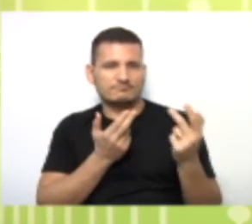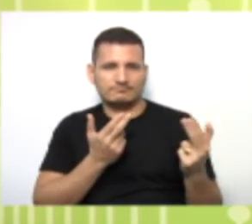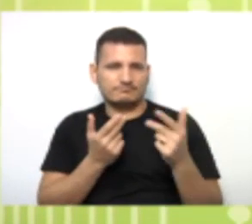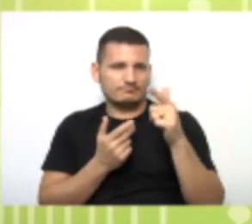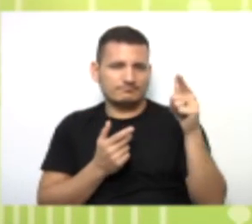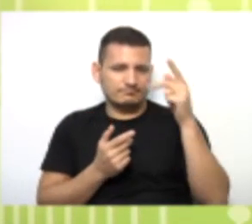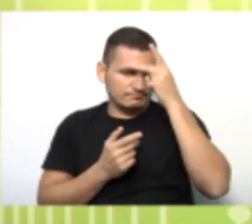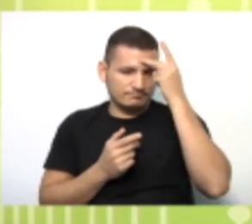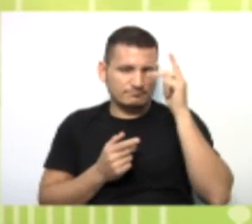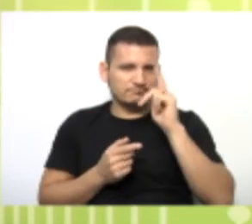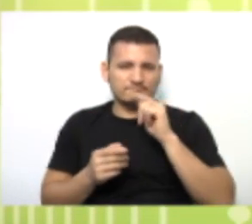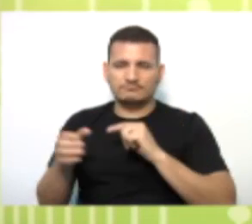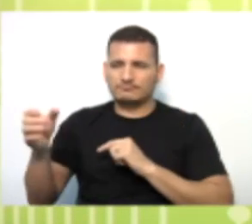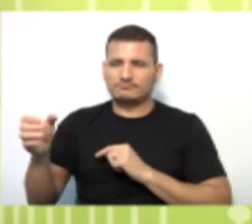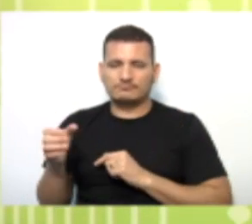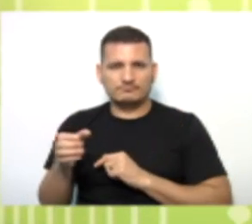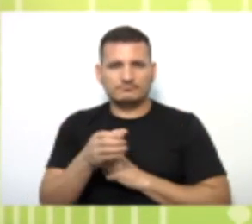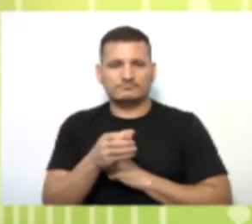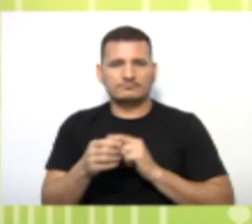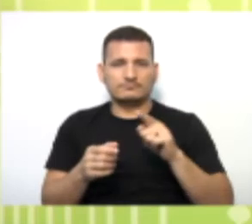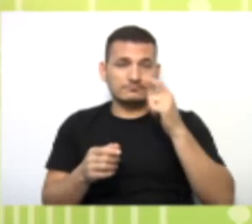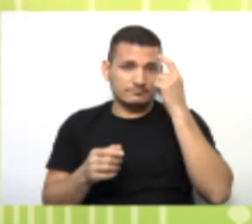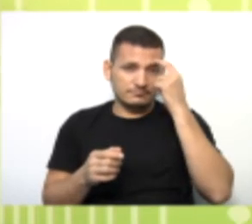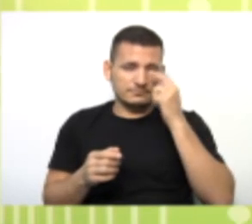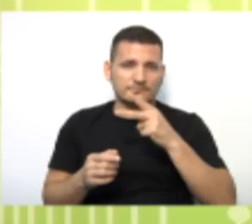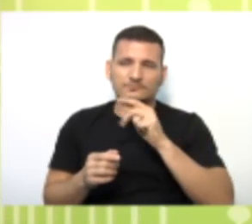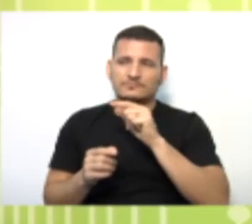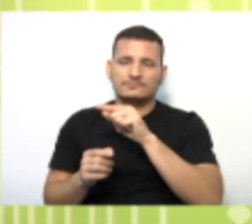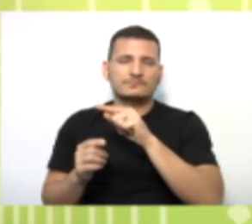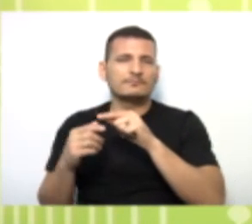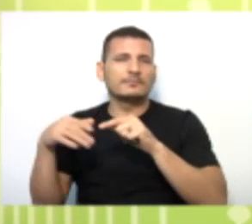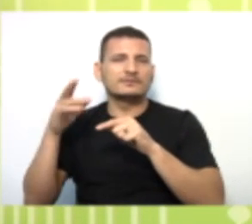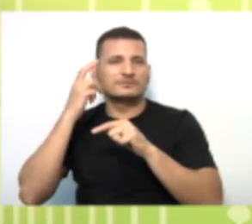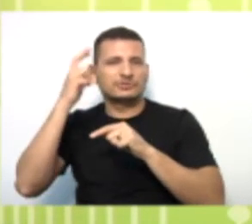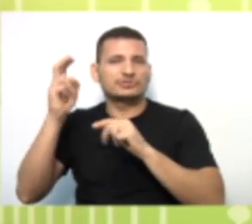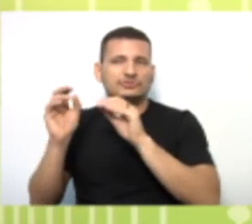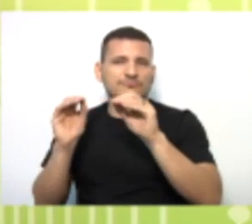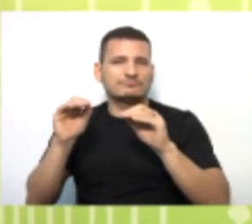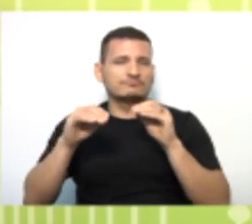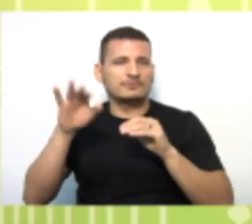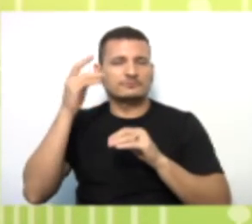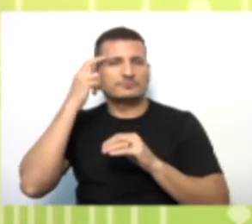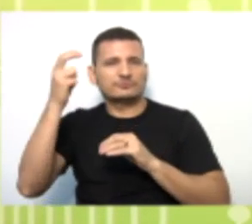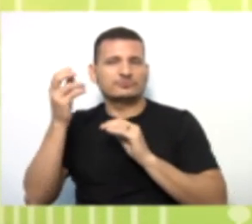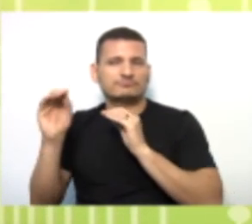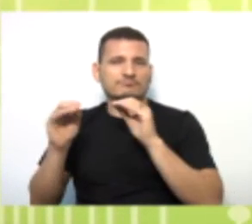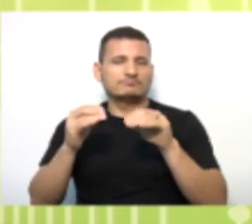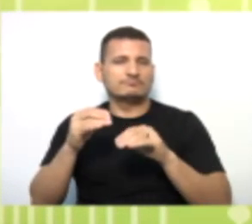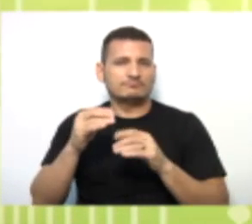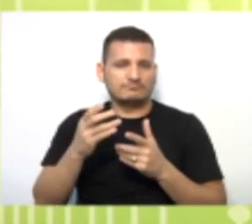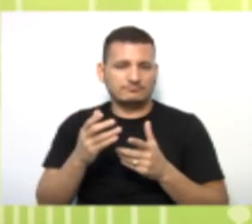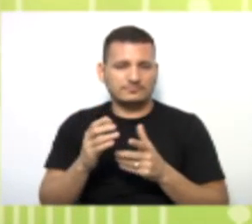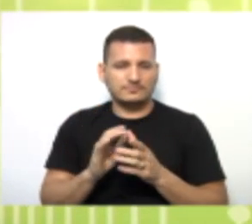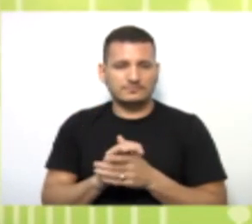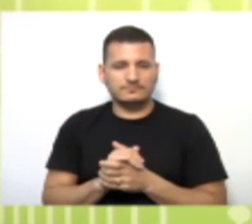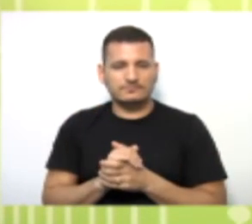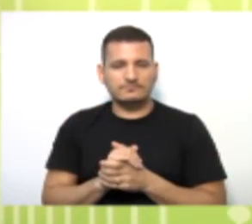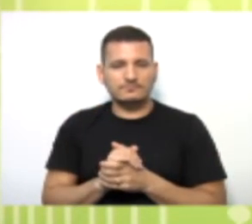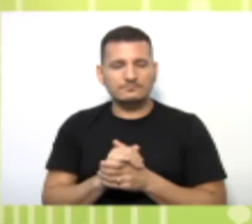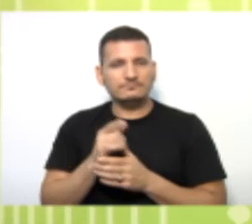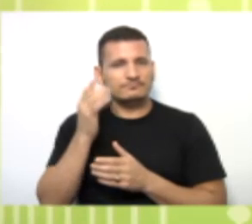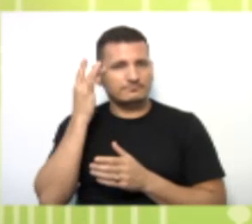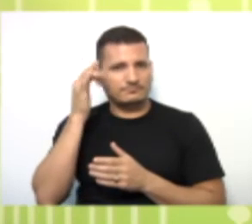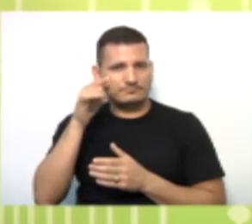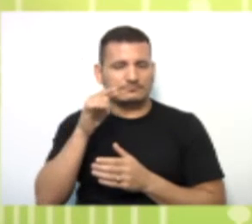aí. Ah, o copo vem na minha mão automático, mas você pensa sempre em automatizar as coisas, se elas pudessem ser mais inteligentes, tá? Imagina você